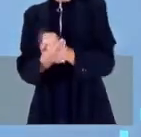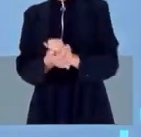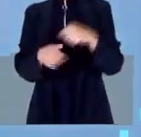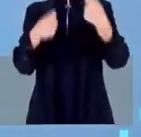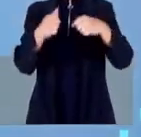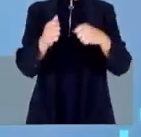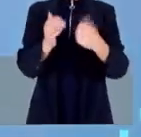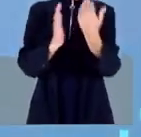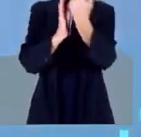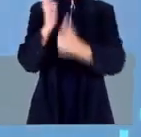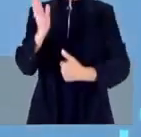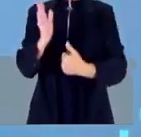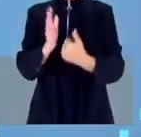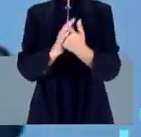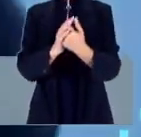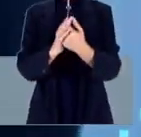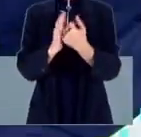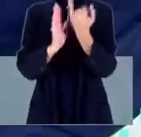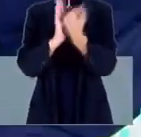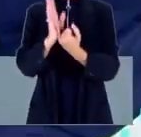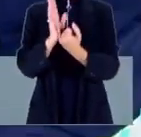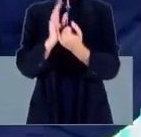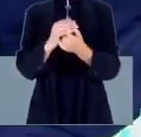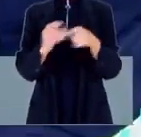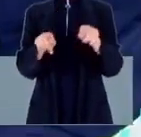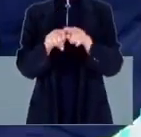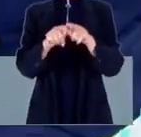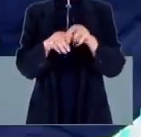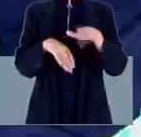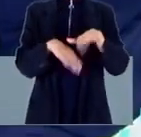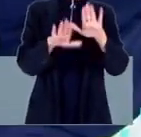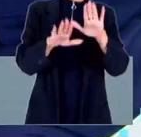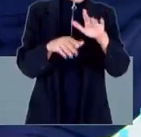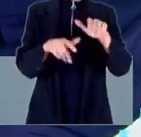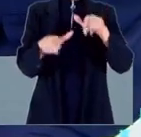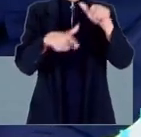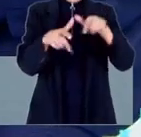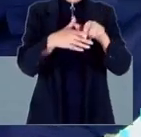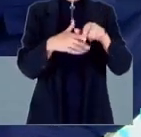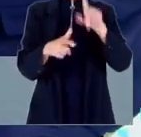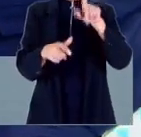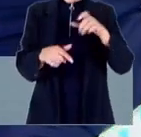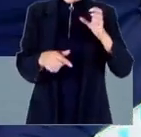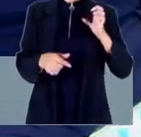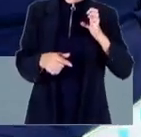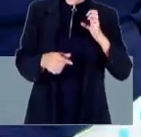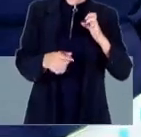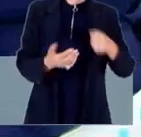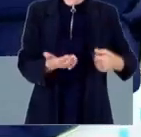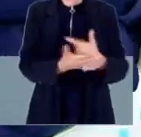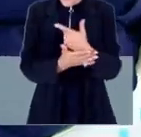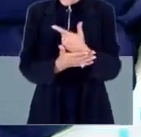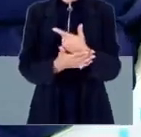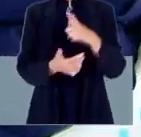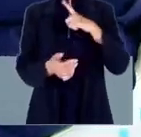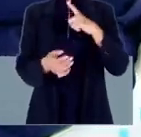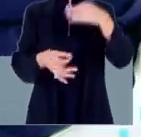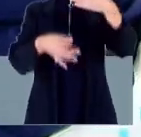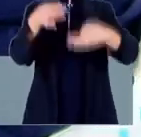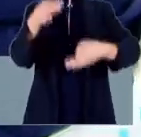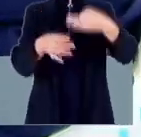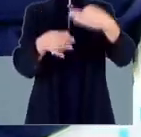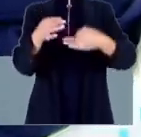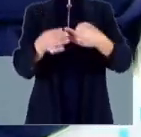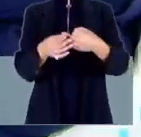tem que tributar menos o consumo para que tributar um pouco mais o serviço que é o rico que paga para que a gente possa garantir Justiça